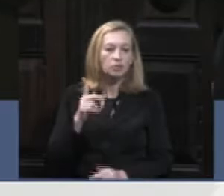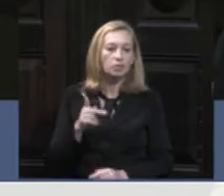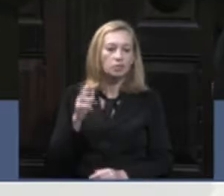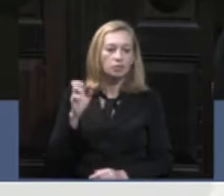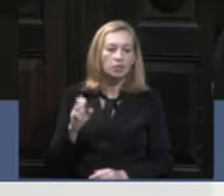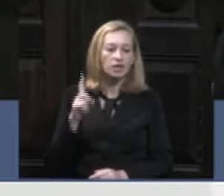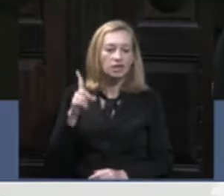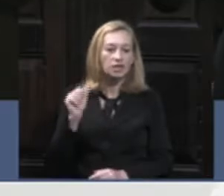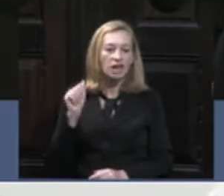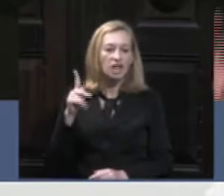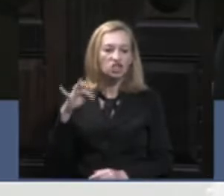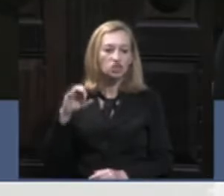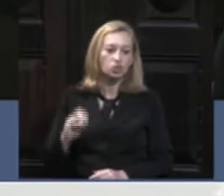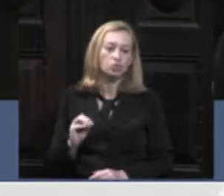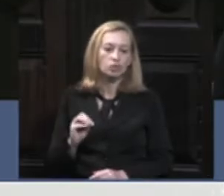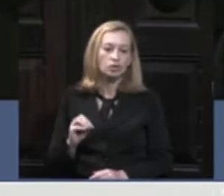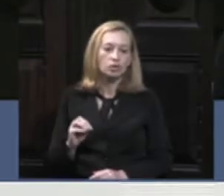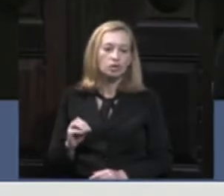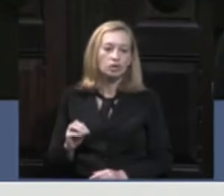de Sambaetiba.